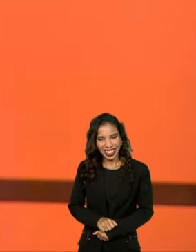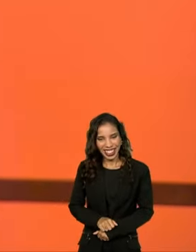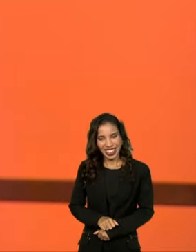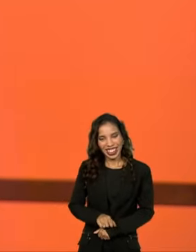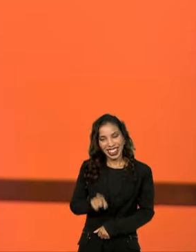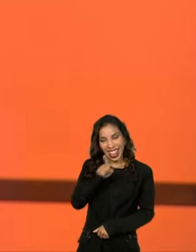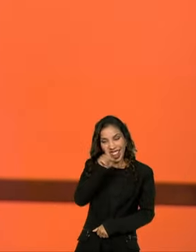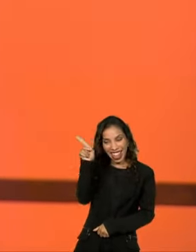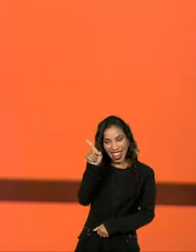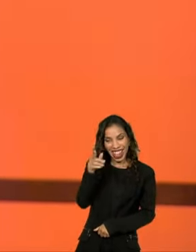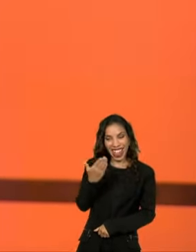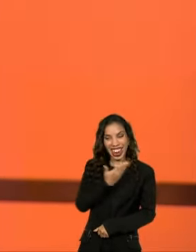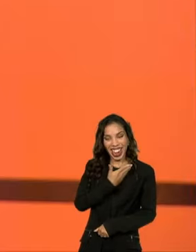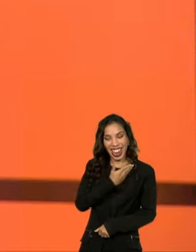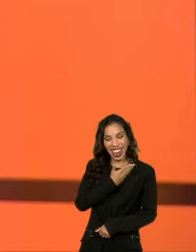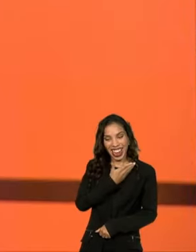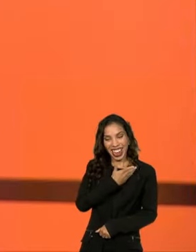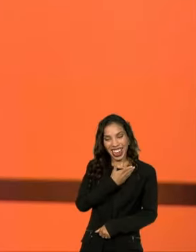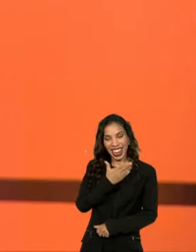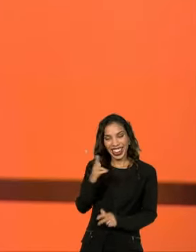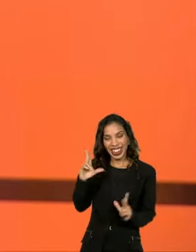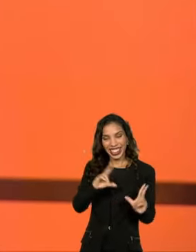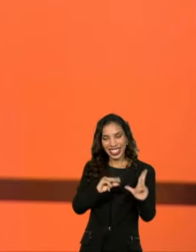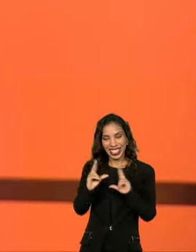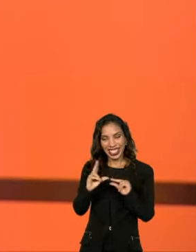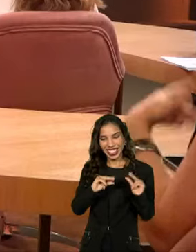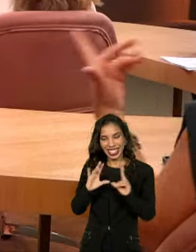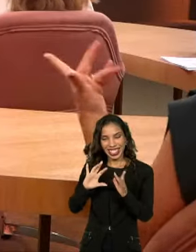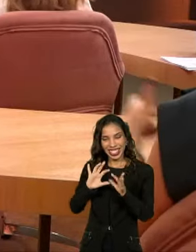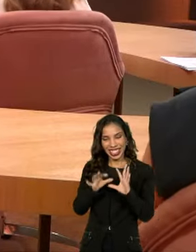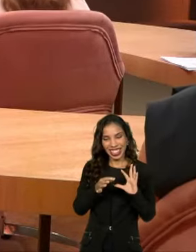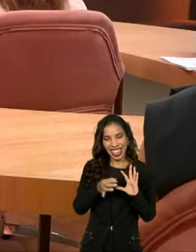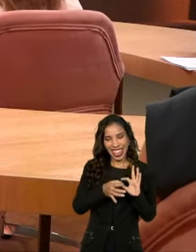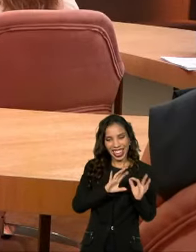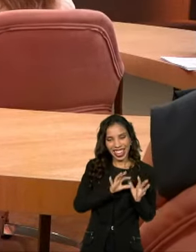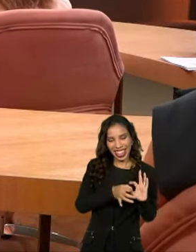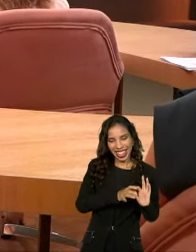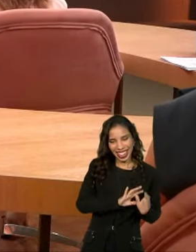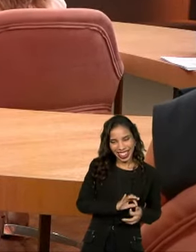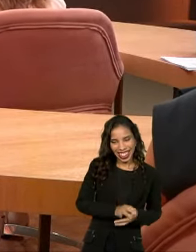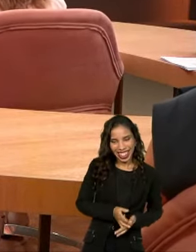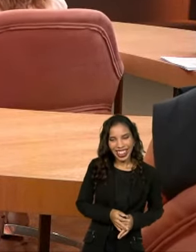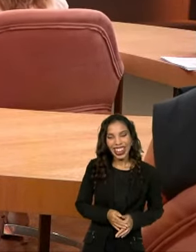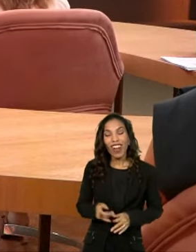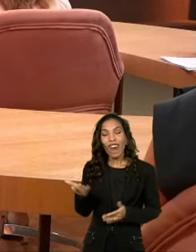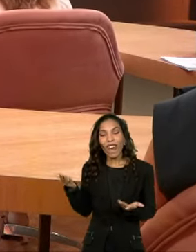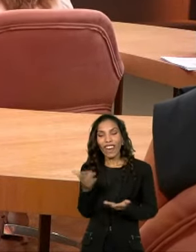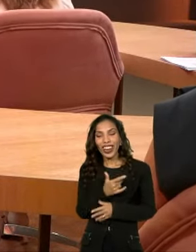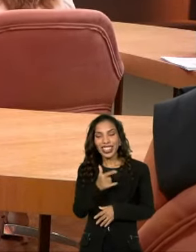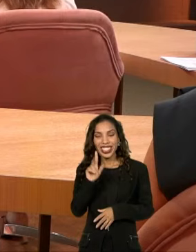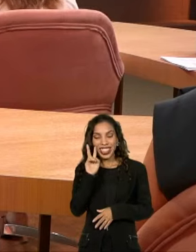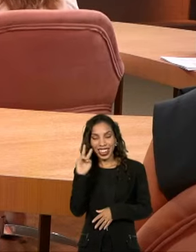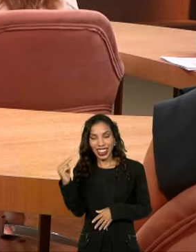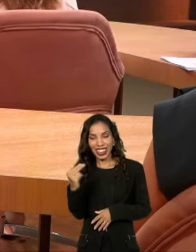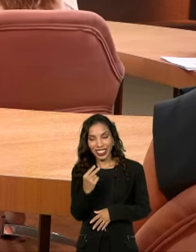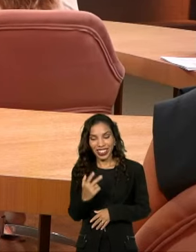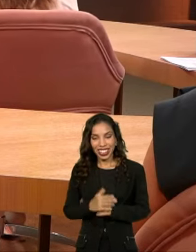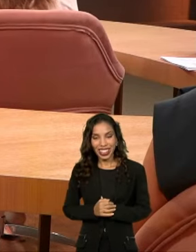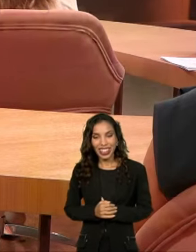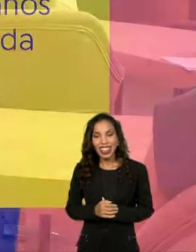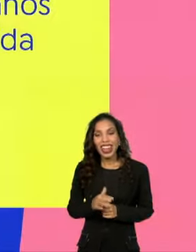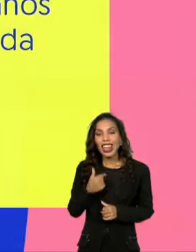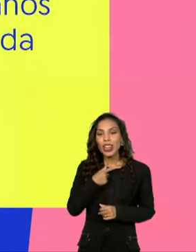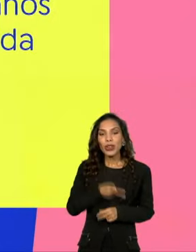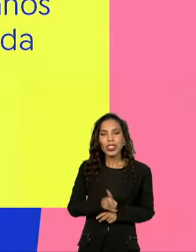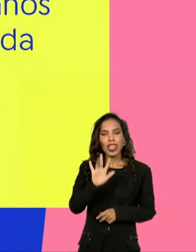Ela que foi minha amiga de ginástica olímpica. Olha que legal! Nereu, me escuta hoje. O Nereu Reis, de Belo Horizonte. Sempre fui fã